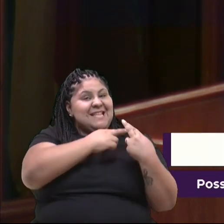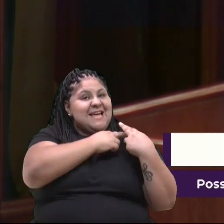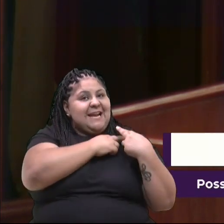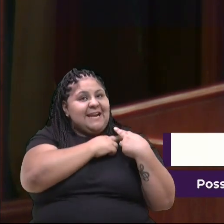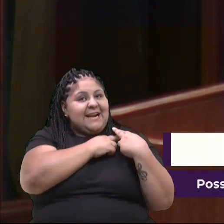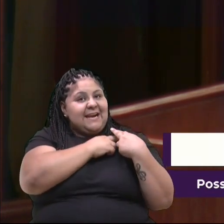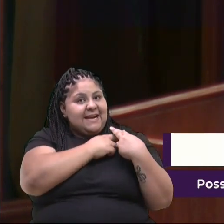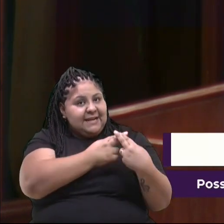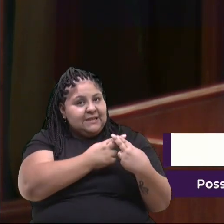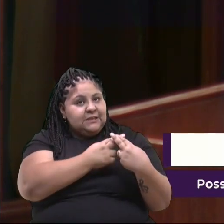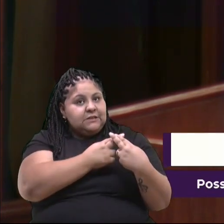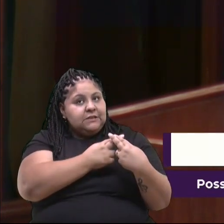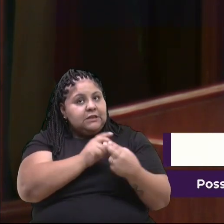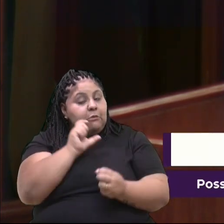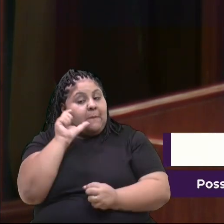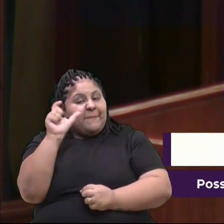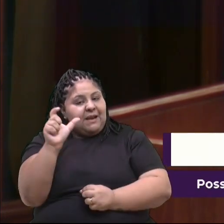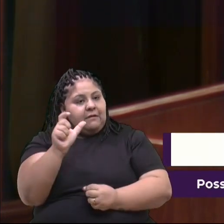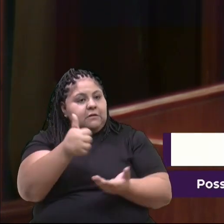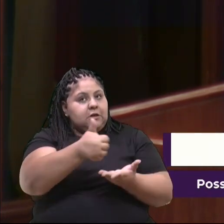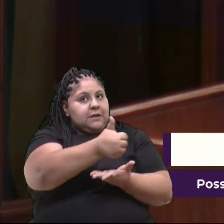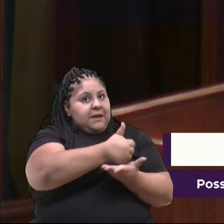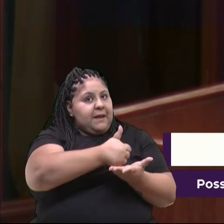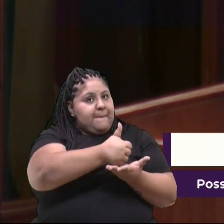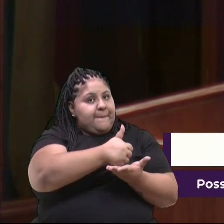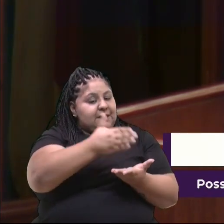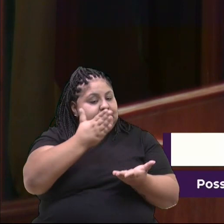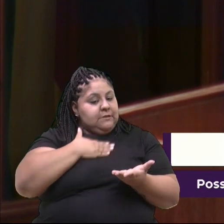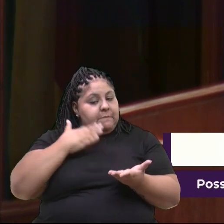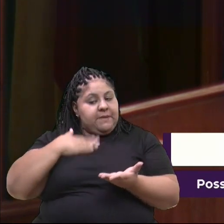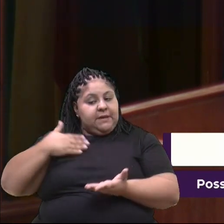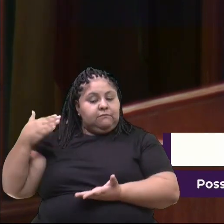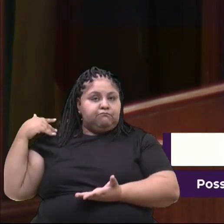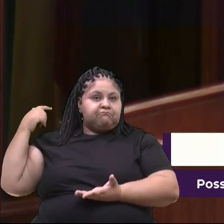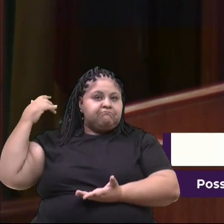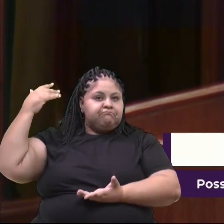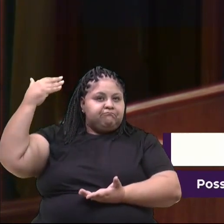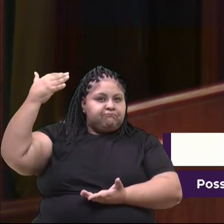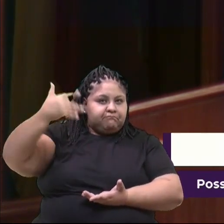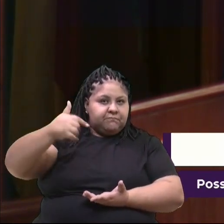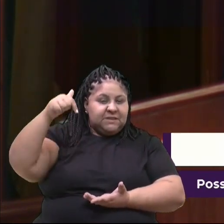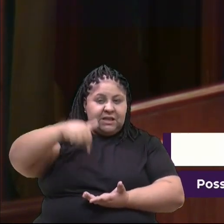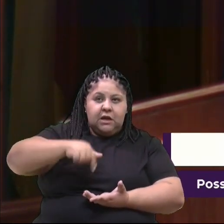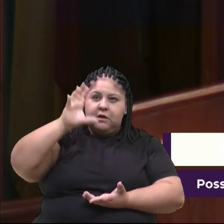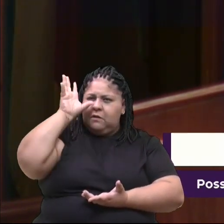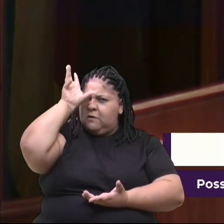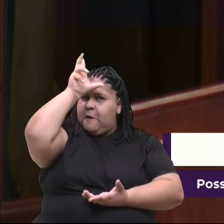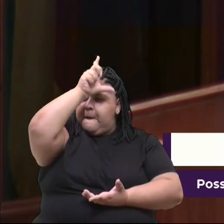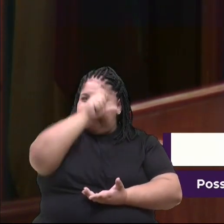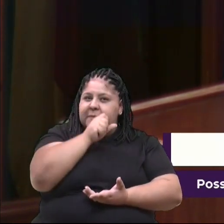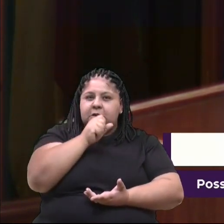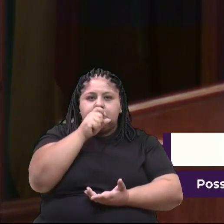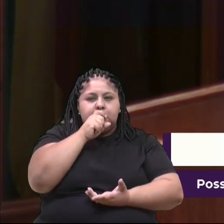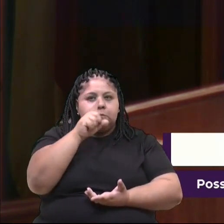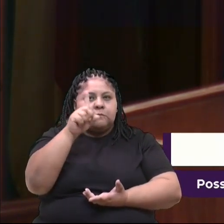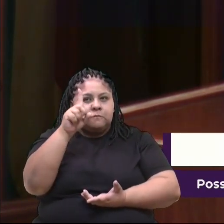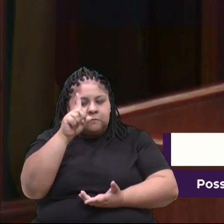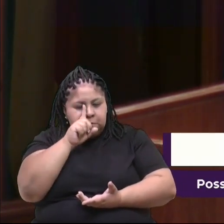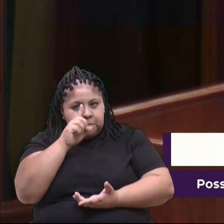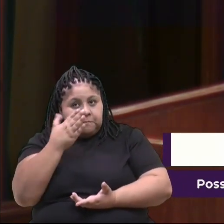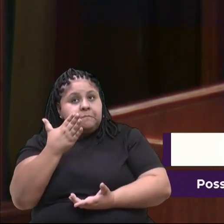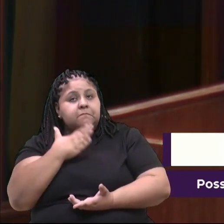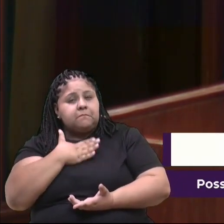responsabilidade é uma palavra que é a base da minha trajetória. E é algo que eu aprendi com os meus pais. O seu Isolino, a